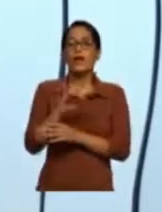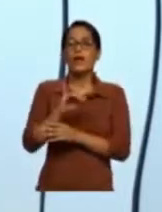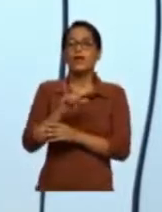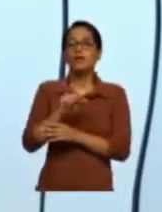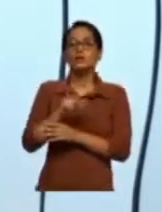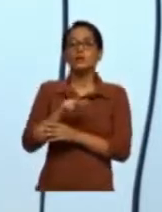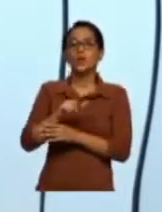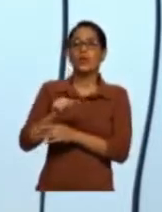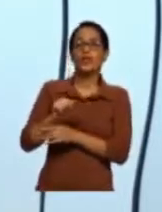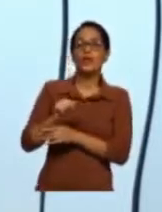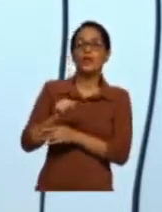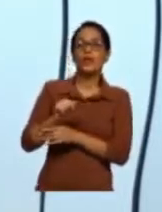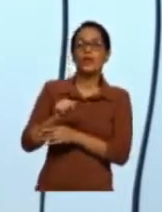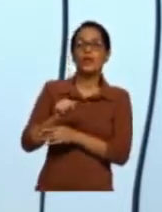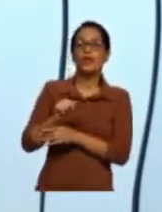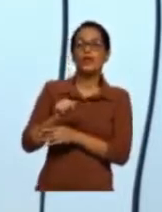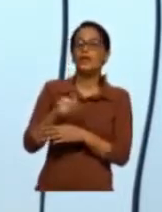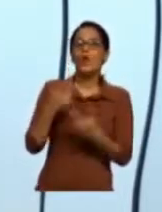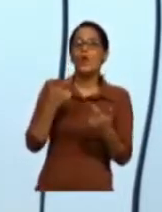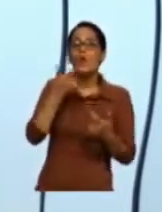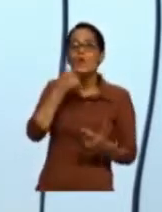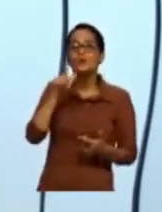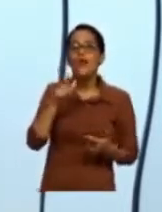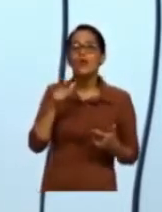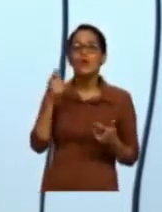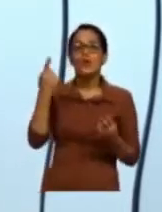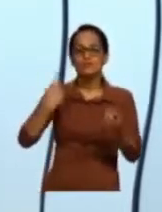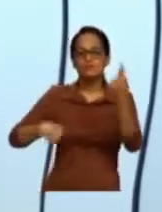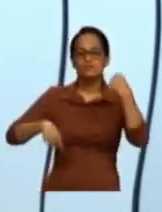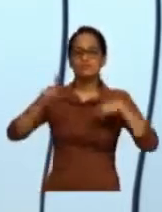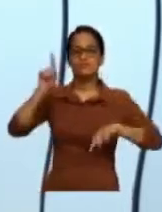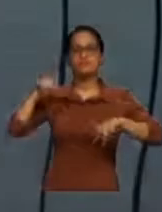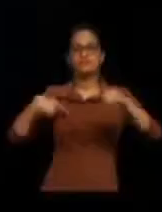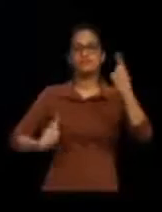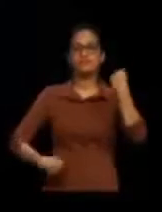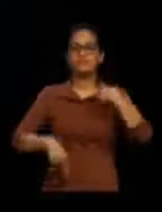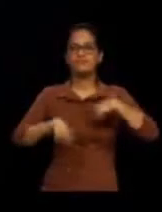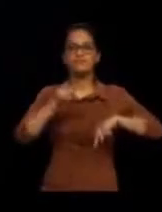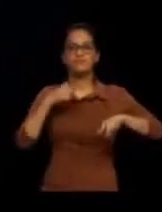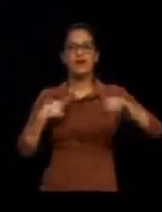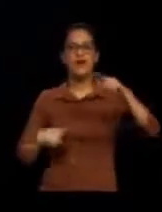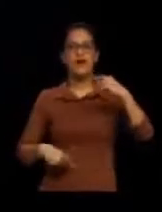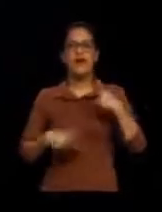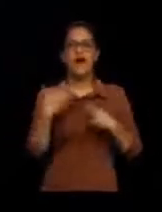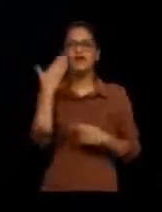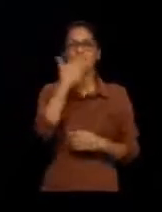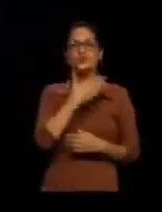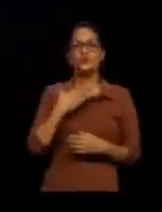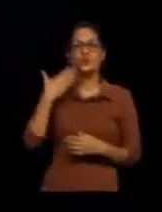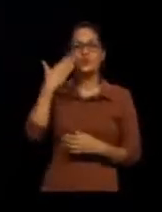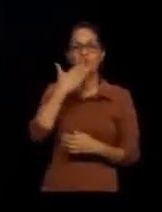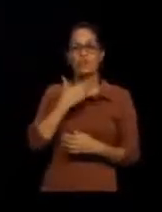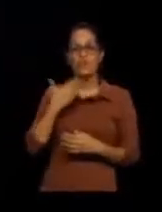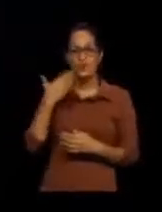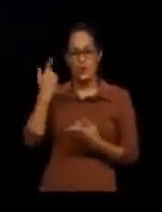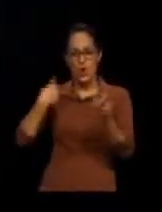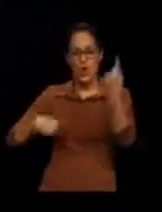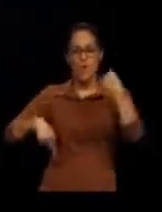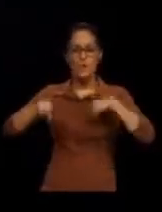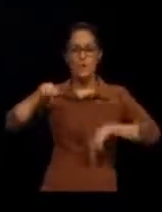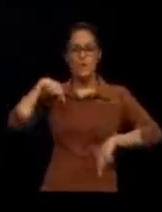não vai ter o quê, gente? Transporte. Se não tem transporte de glicose no nosso corpo, o que